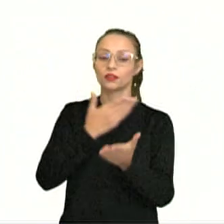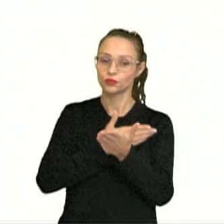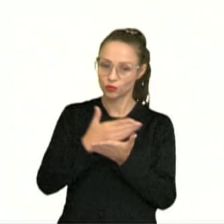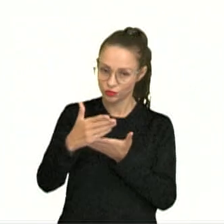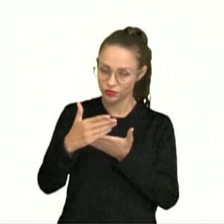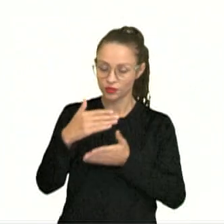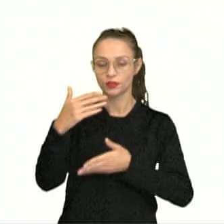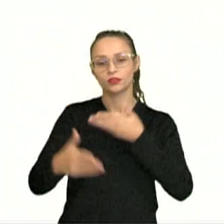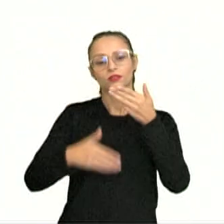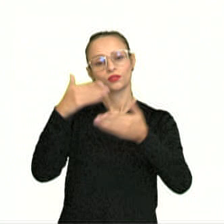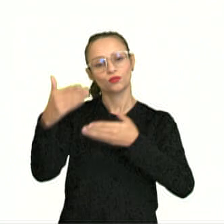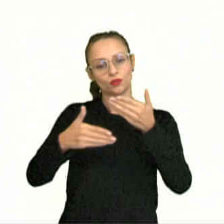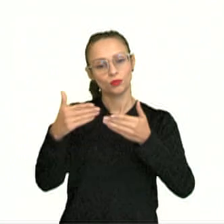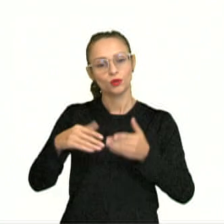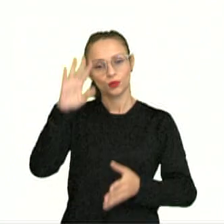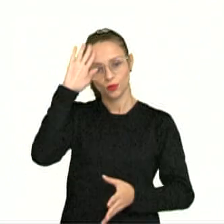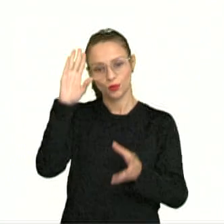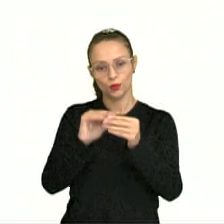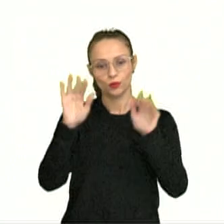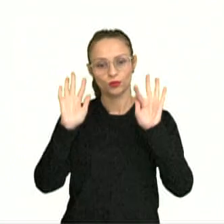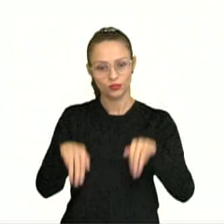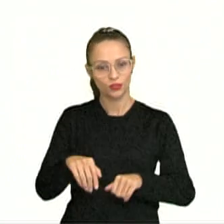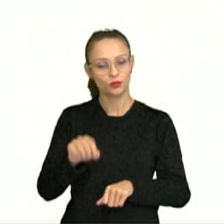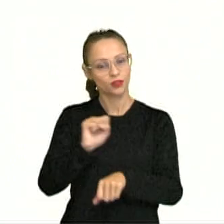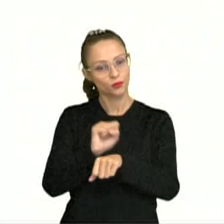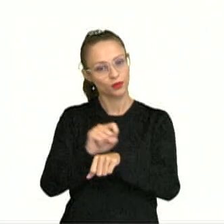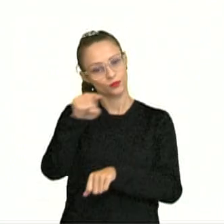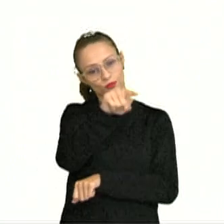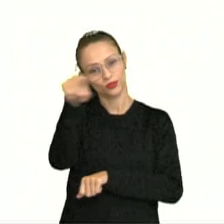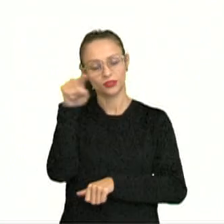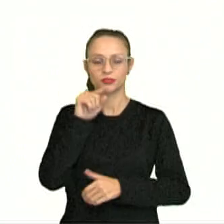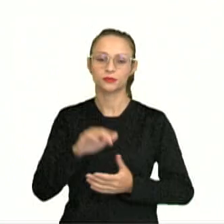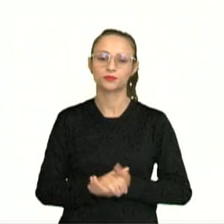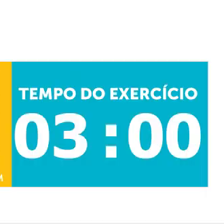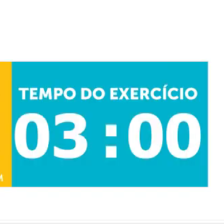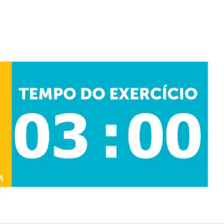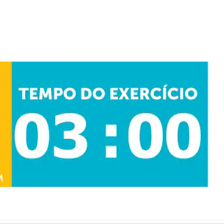introdução, desenvolvimento e conclusão. E aguardo vocês.